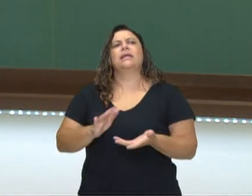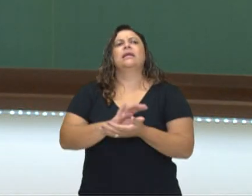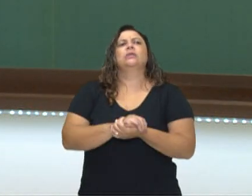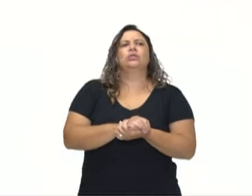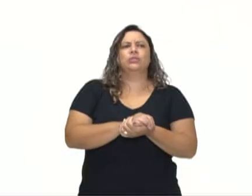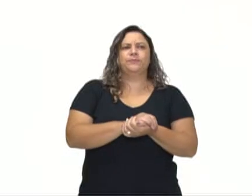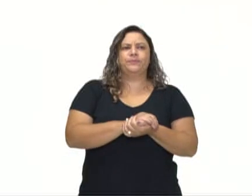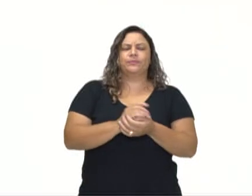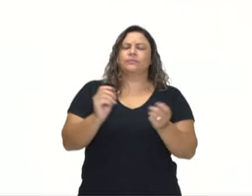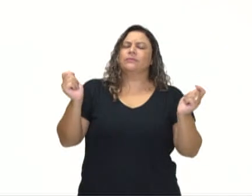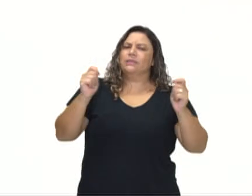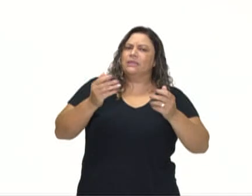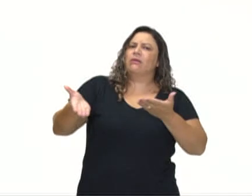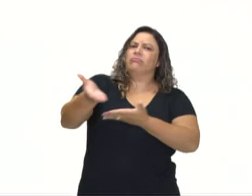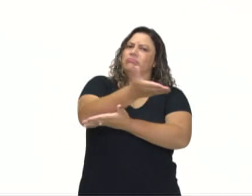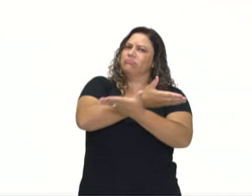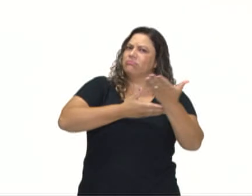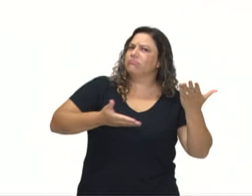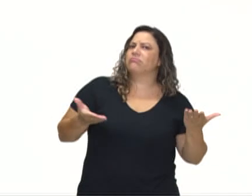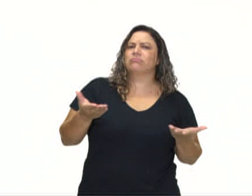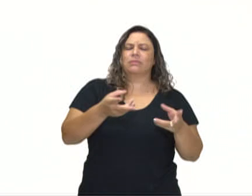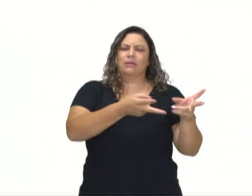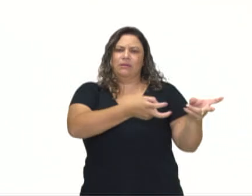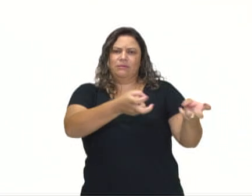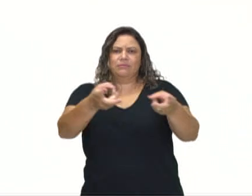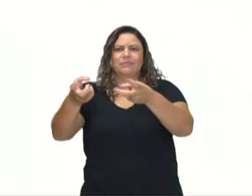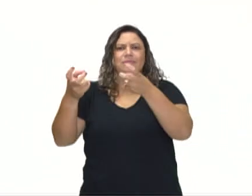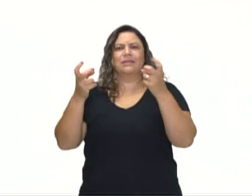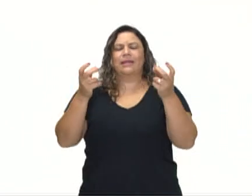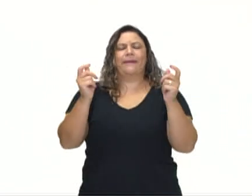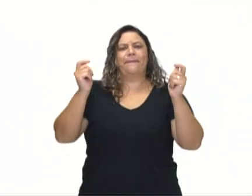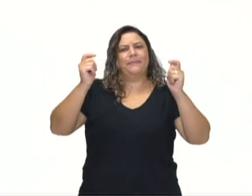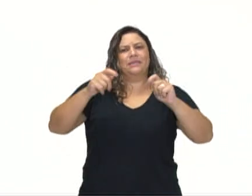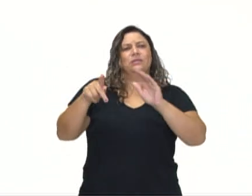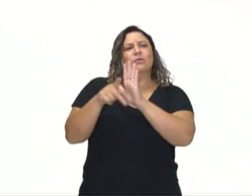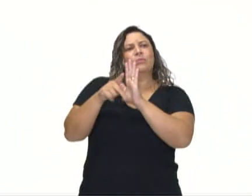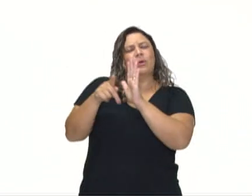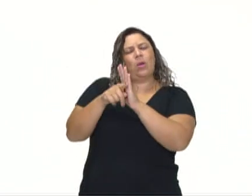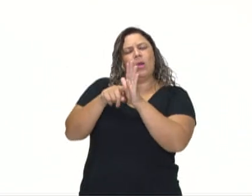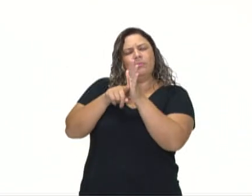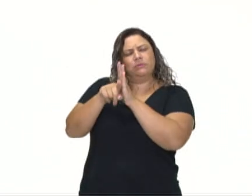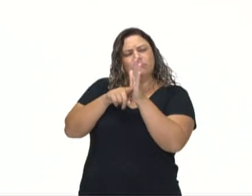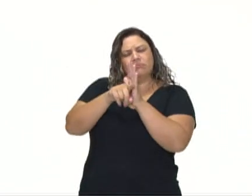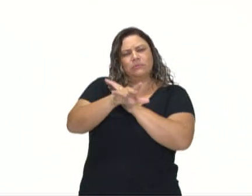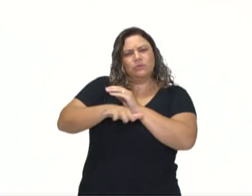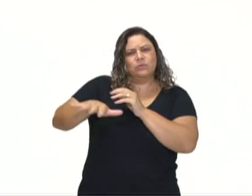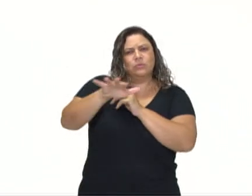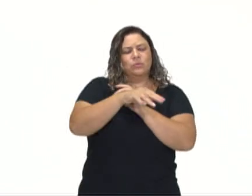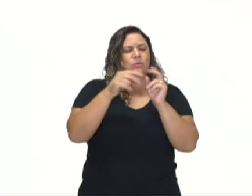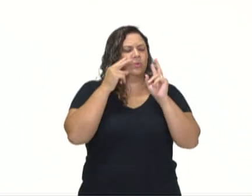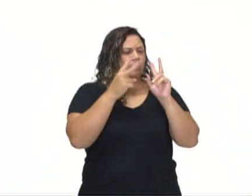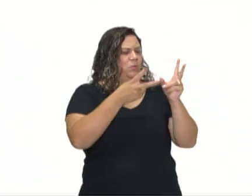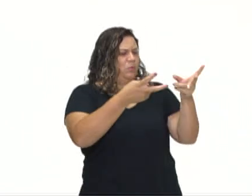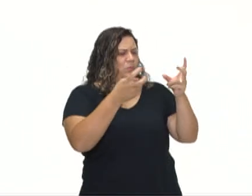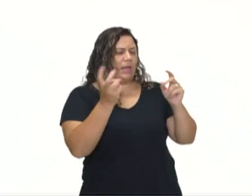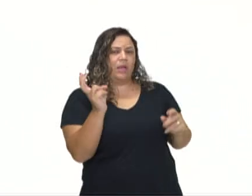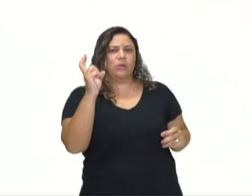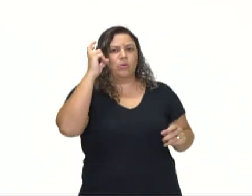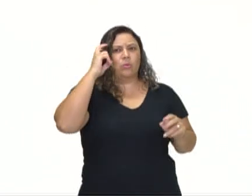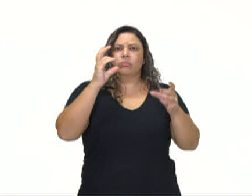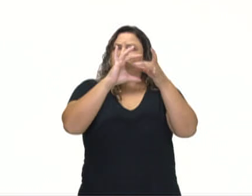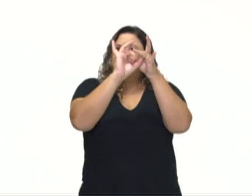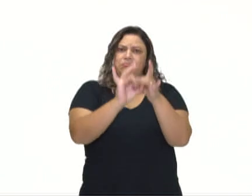O relativismo cultural é uma perspectiva da antropologia que vê diferentes culturas de forma livre